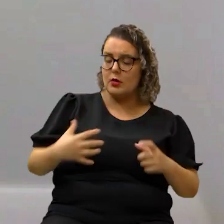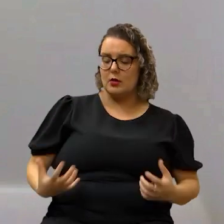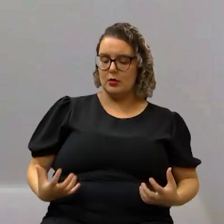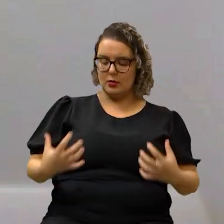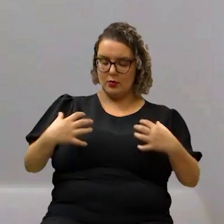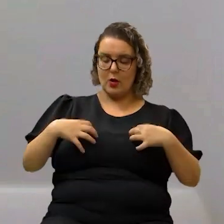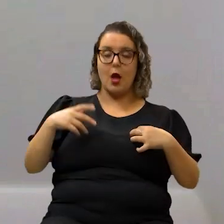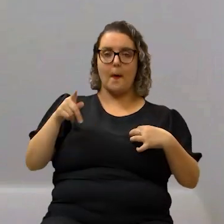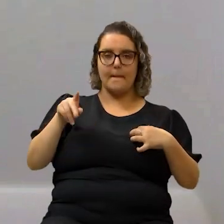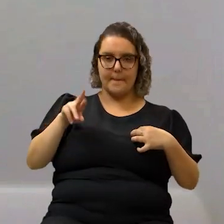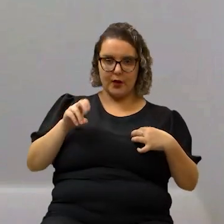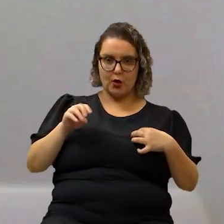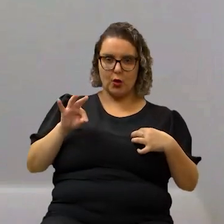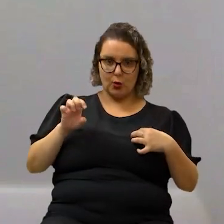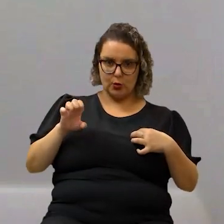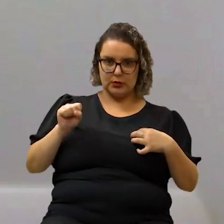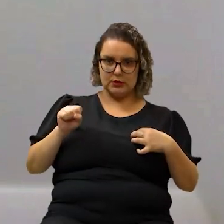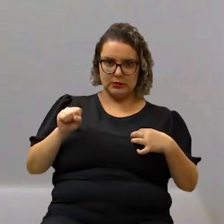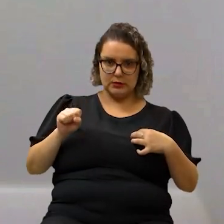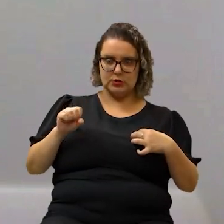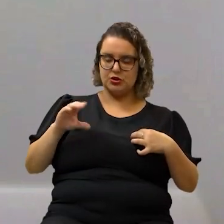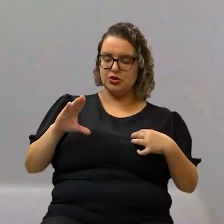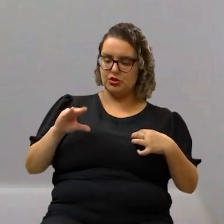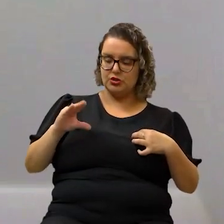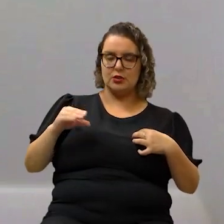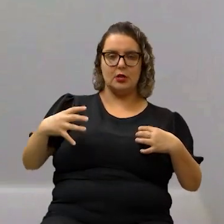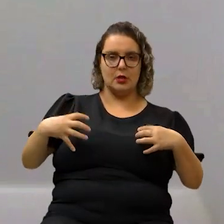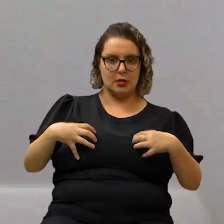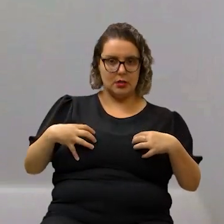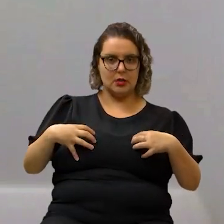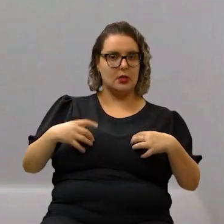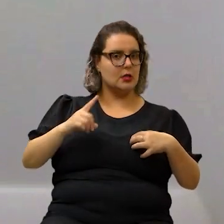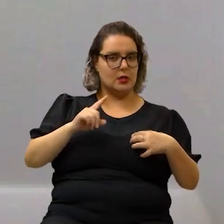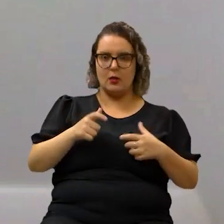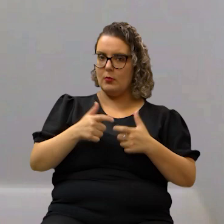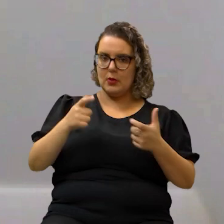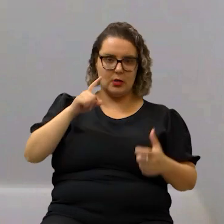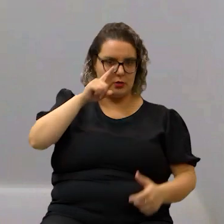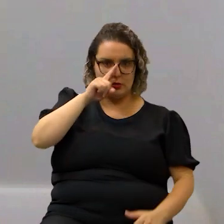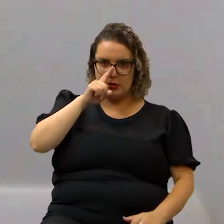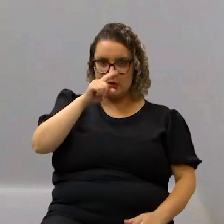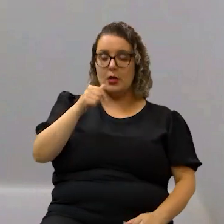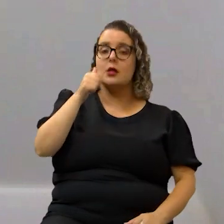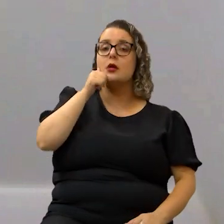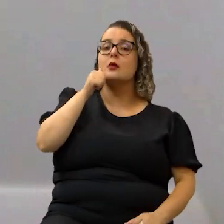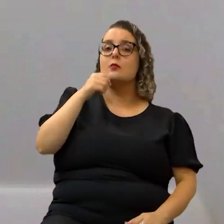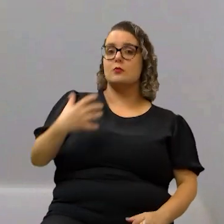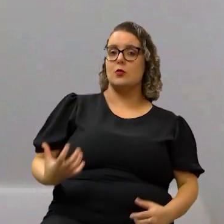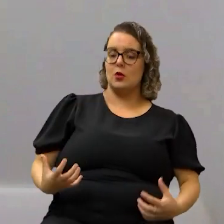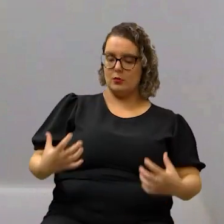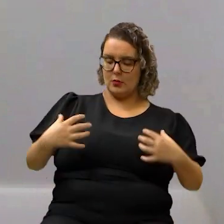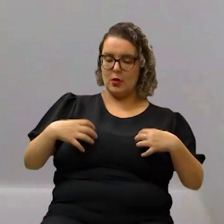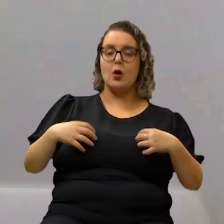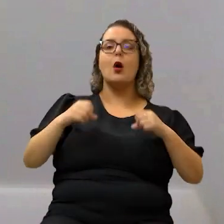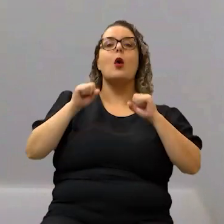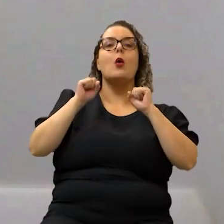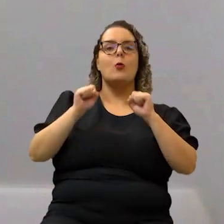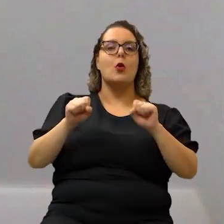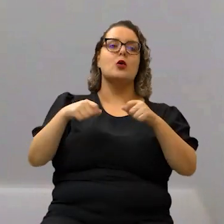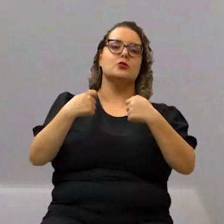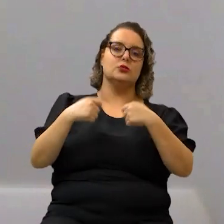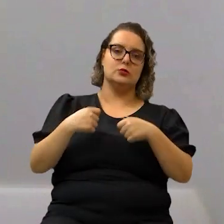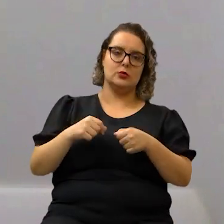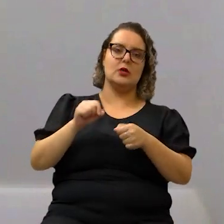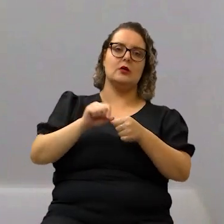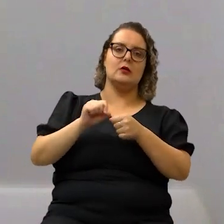de silicone, ela não aumenta o risco para câncer de mama comum. E as mulheres que têm prótese de silicone podem e